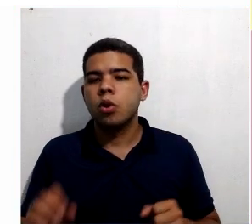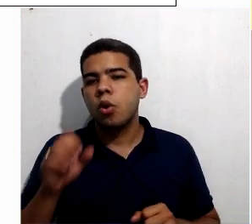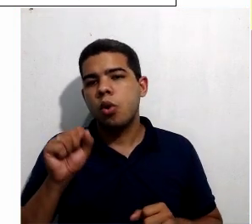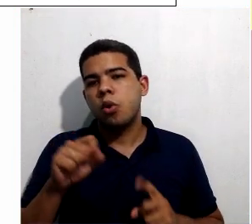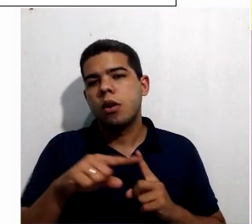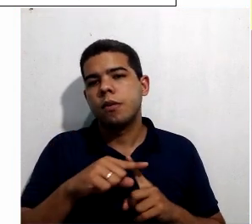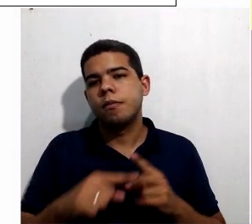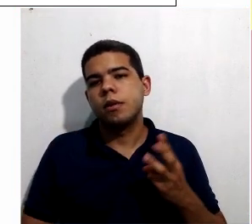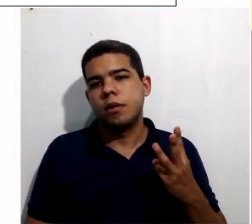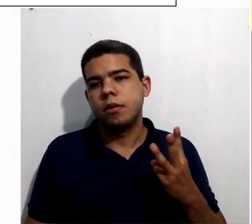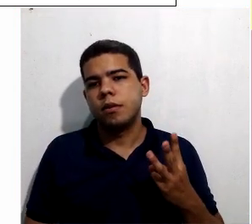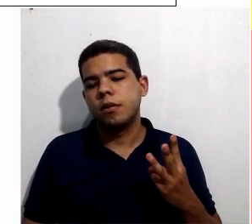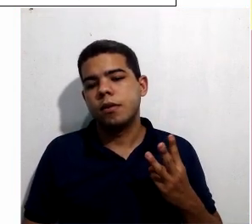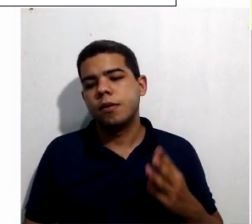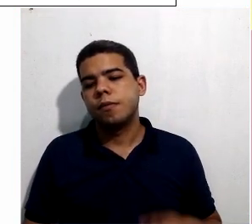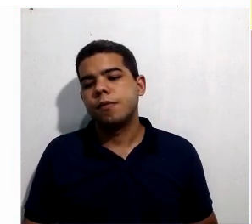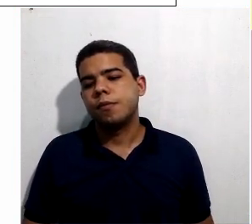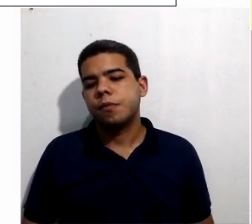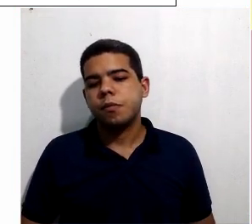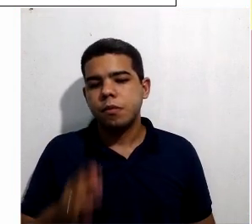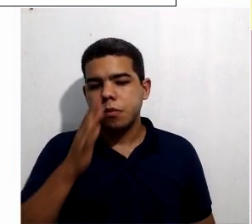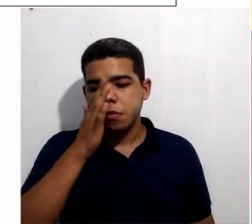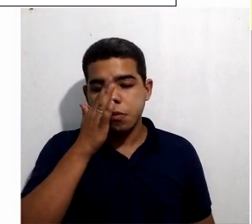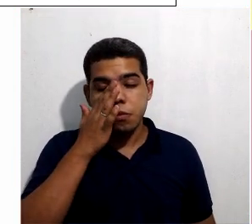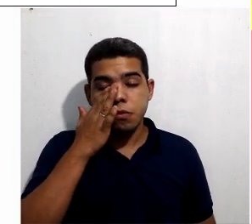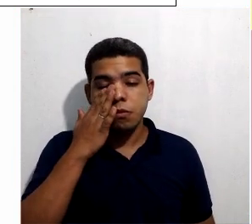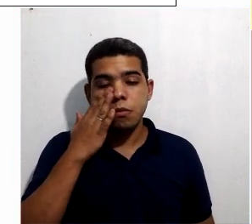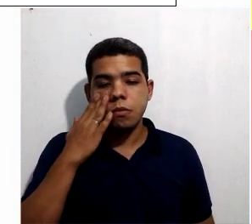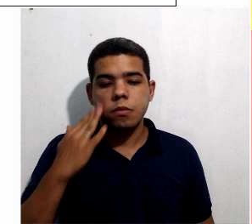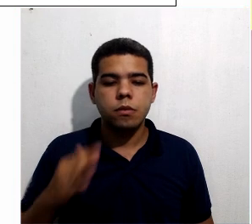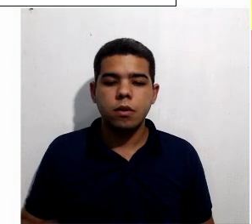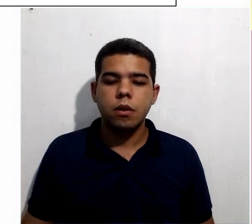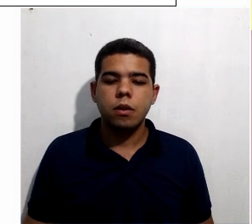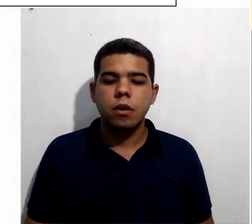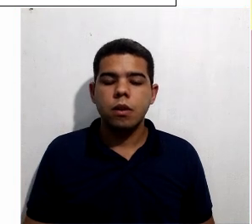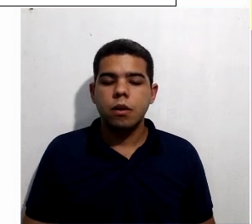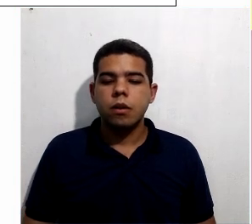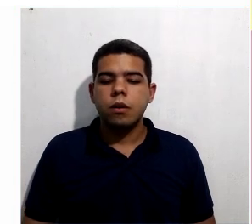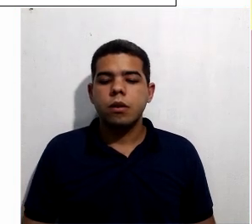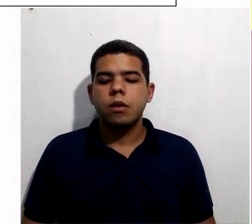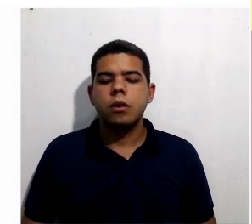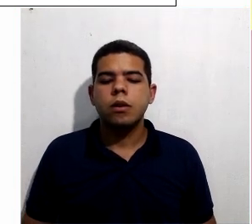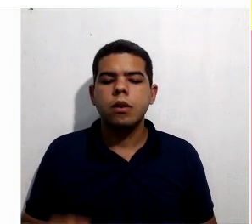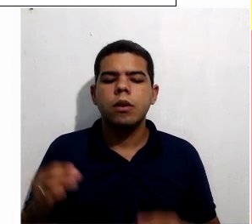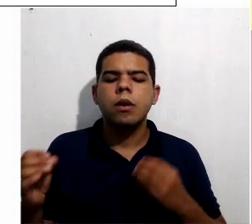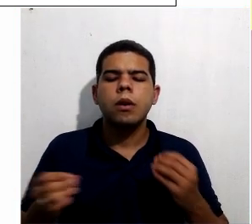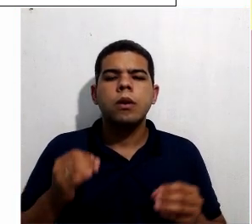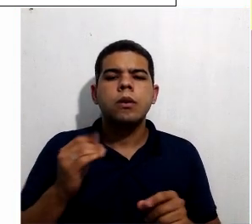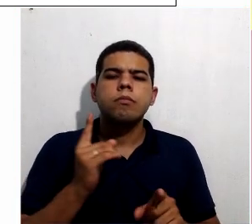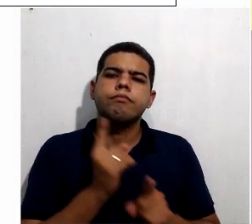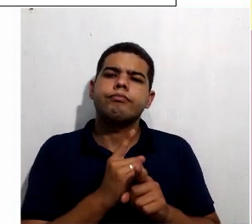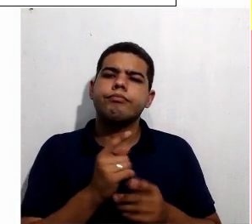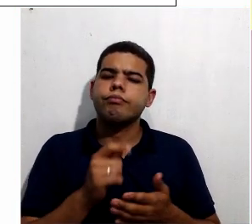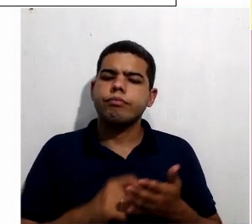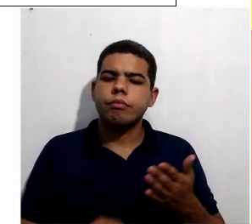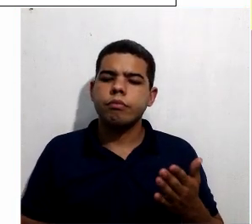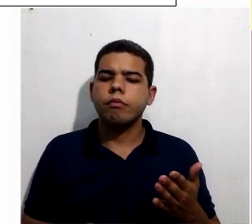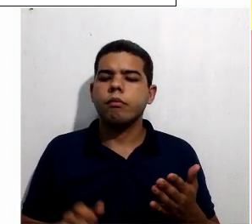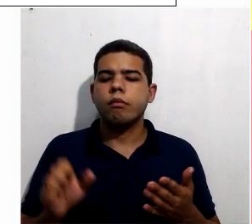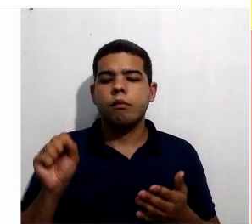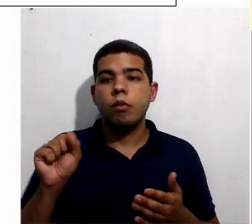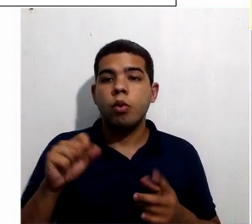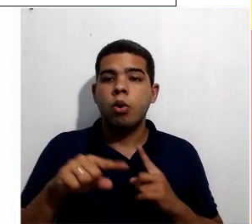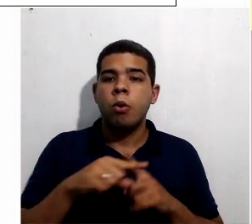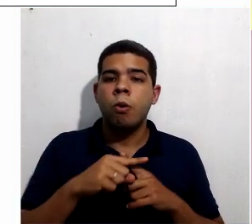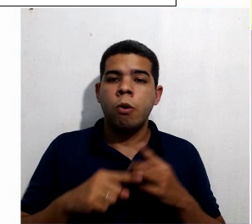mais 3, que é o anterior, que é a da segunda figura, mais 3. Só que, onde pode ser escrito também